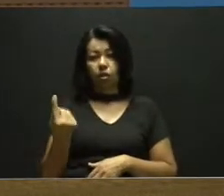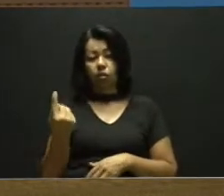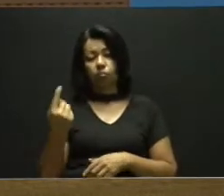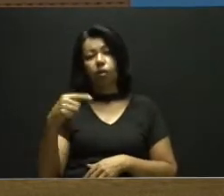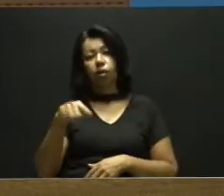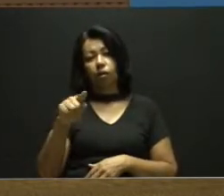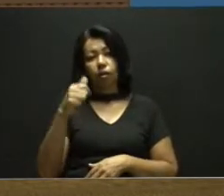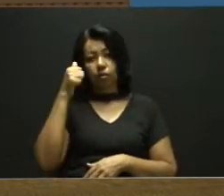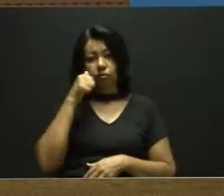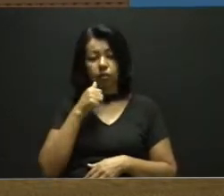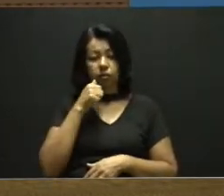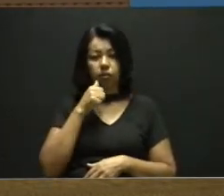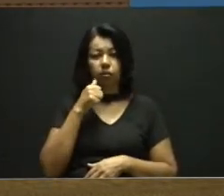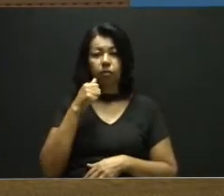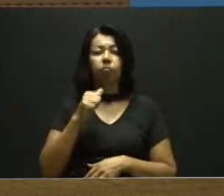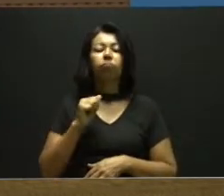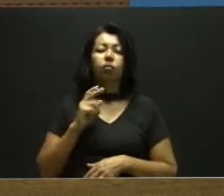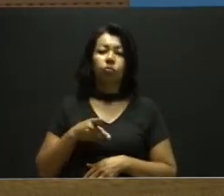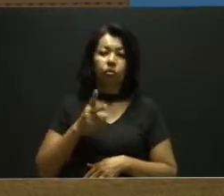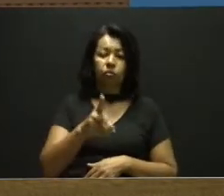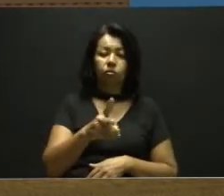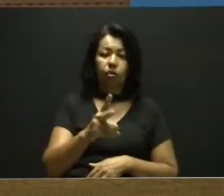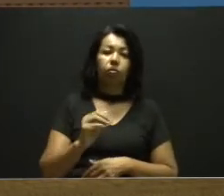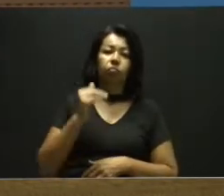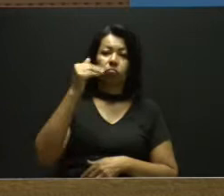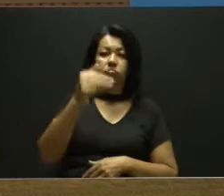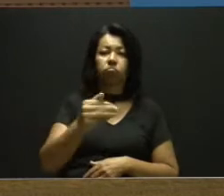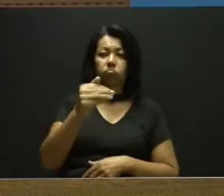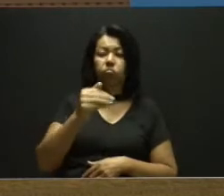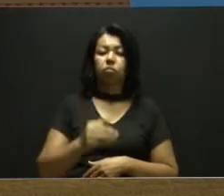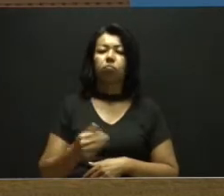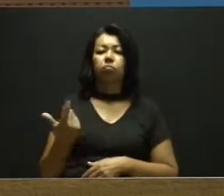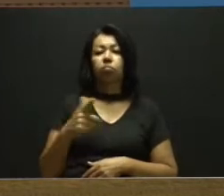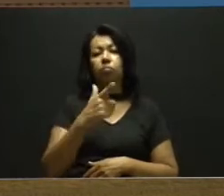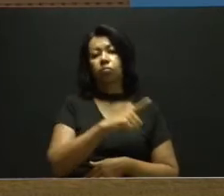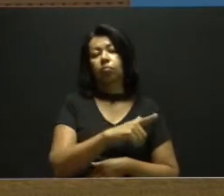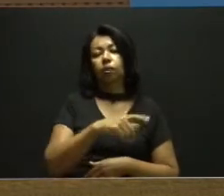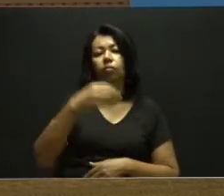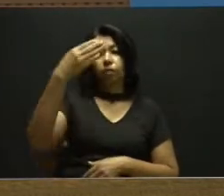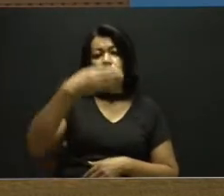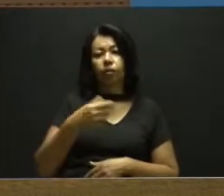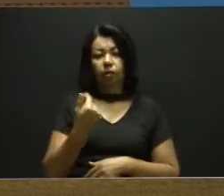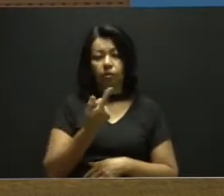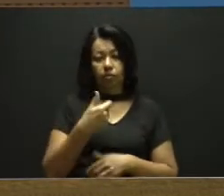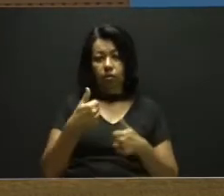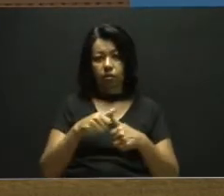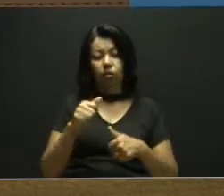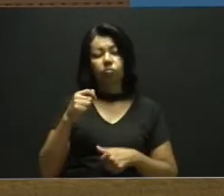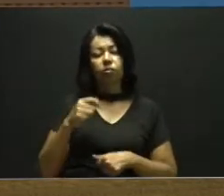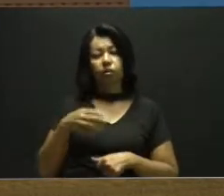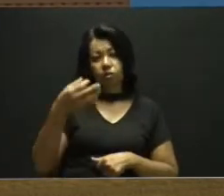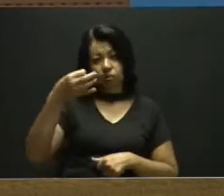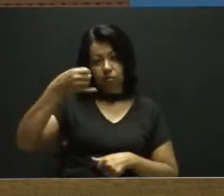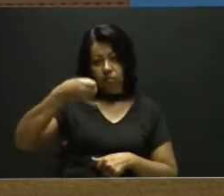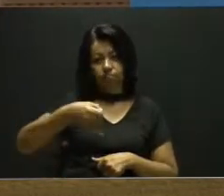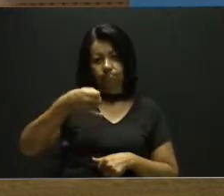da linha de frente ficava provado que nós estávamos no caminho certo